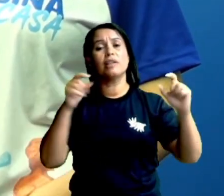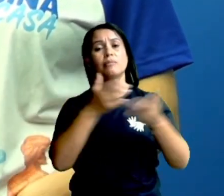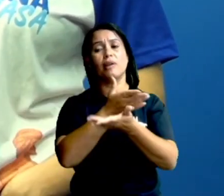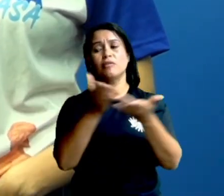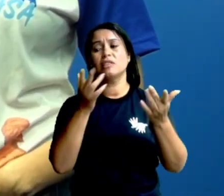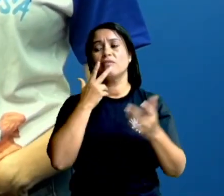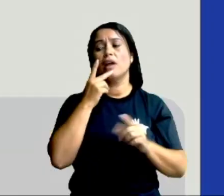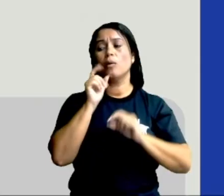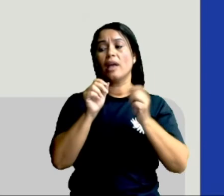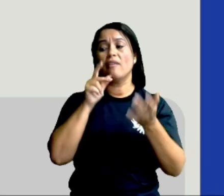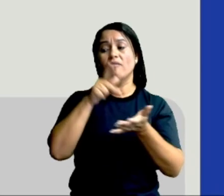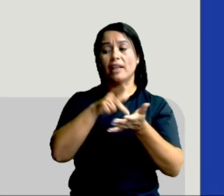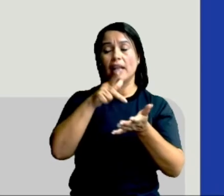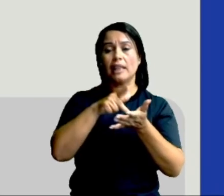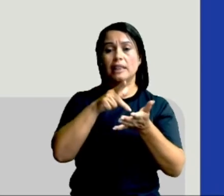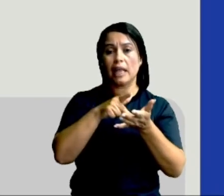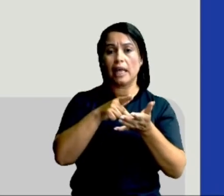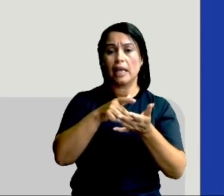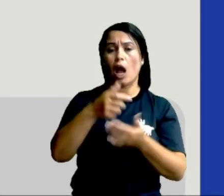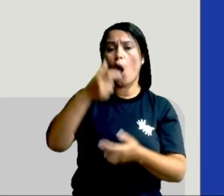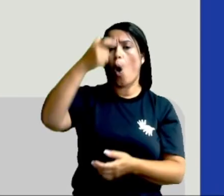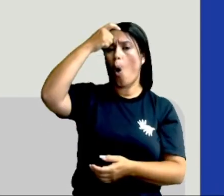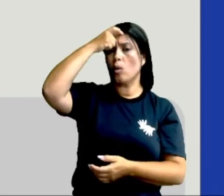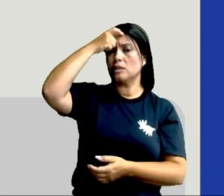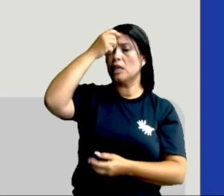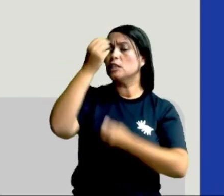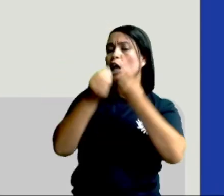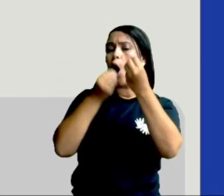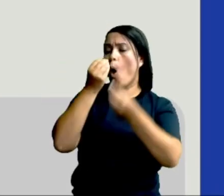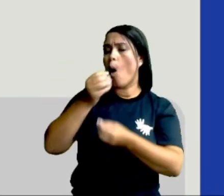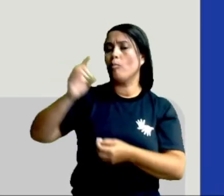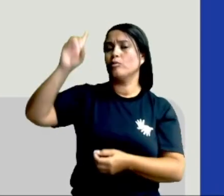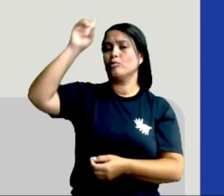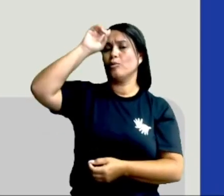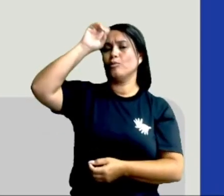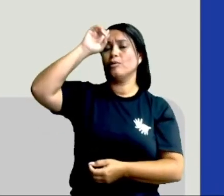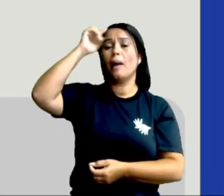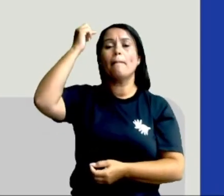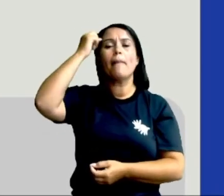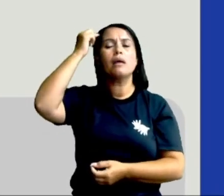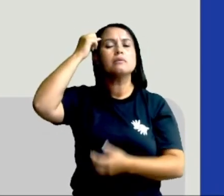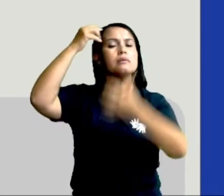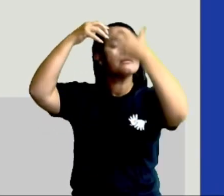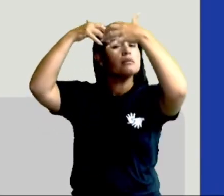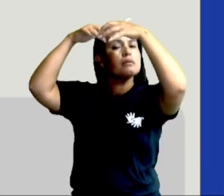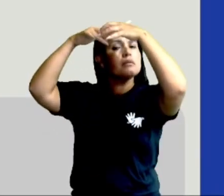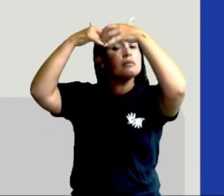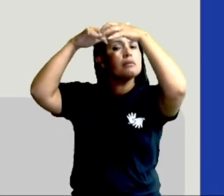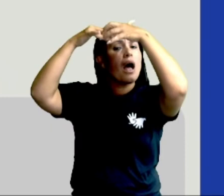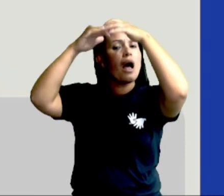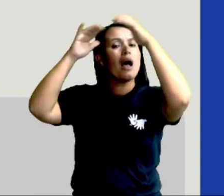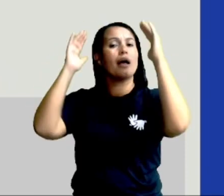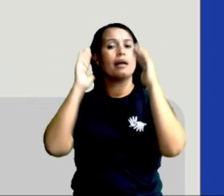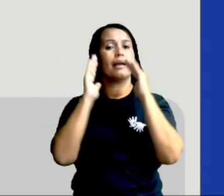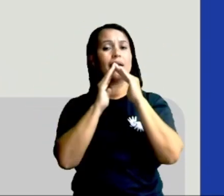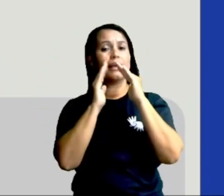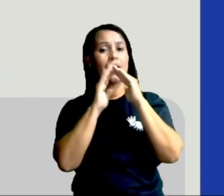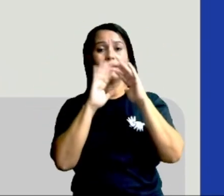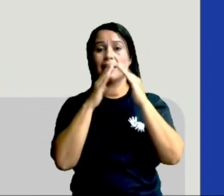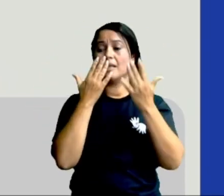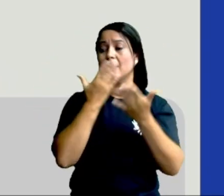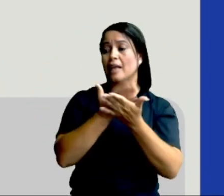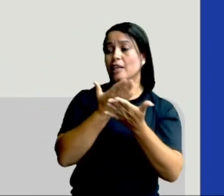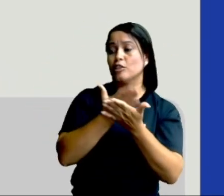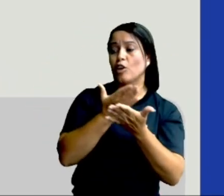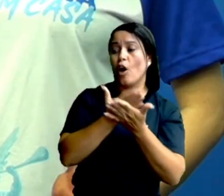tá? Onde diz: a verdadeira consciência é feita todos os dias, em casa, na